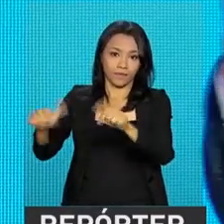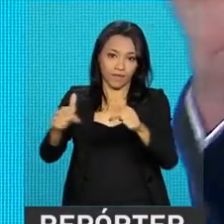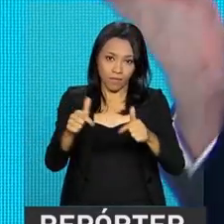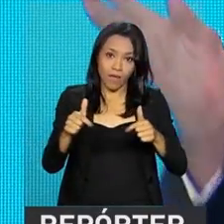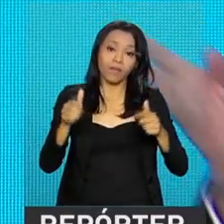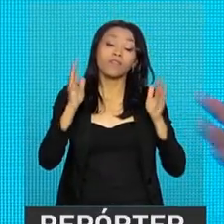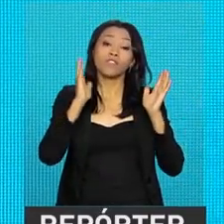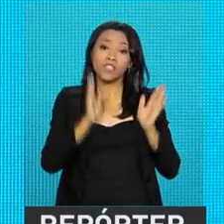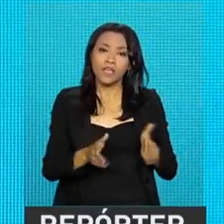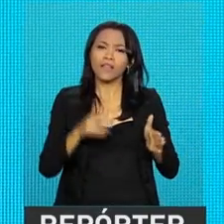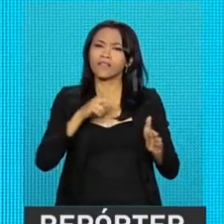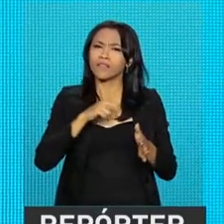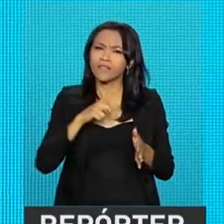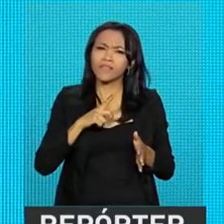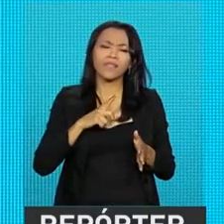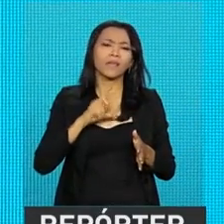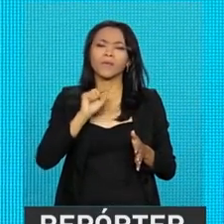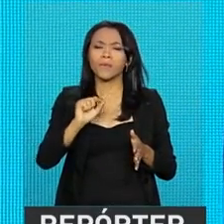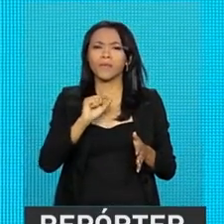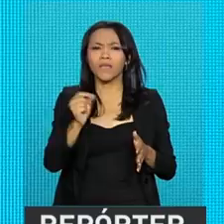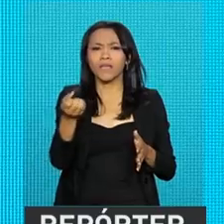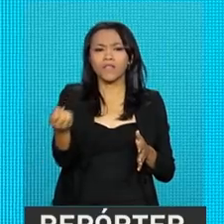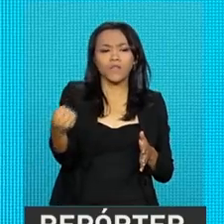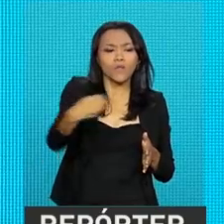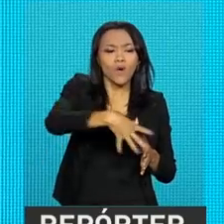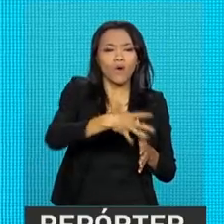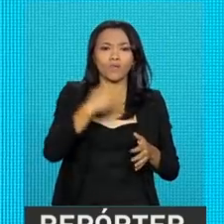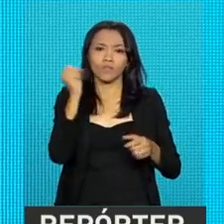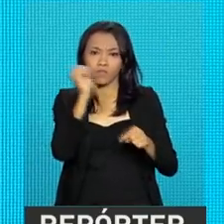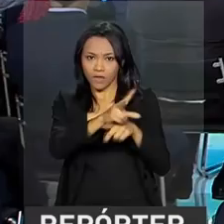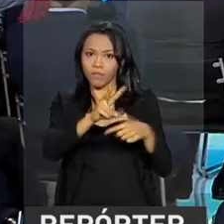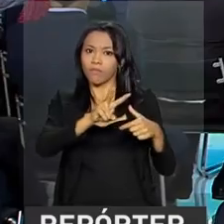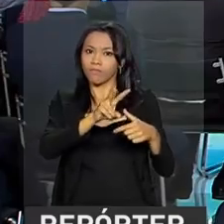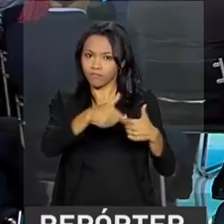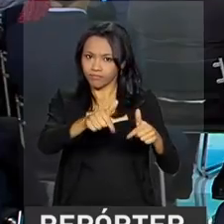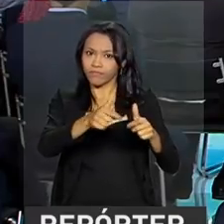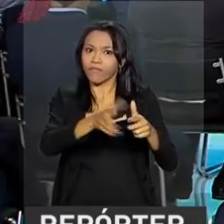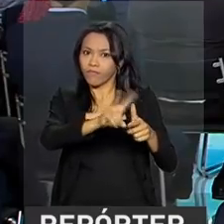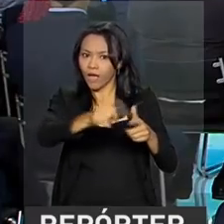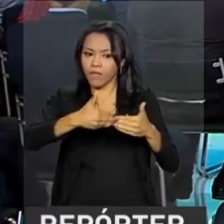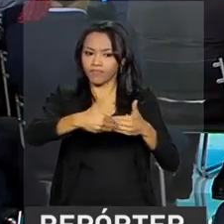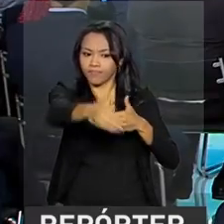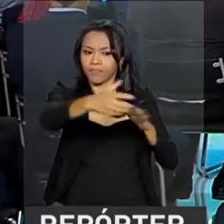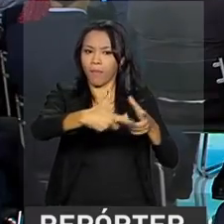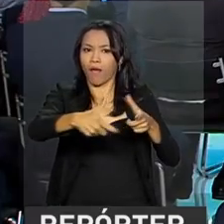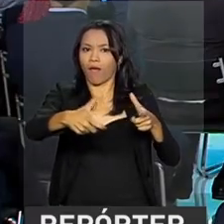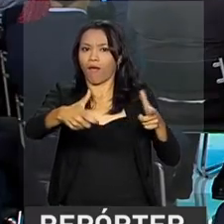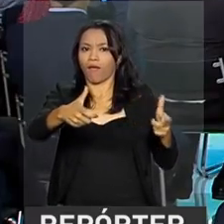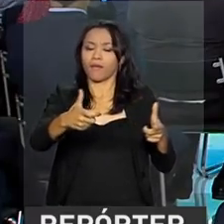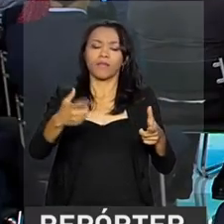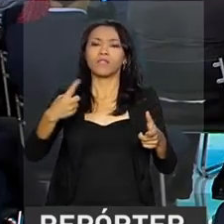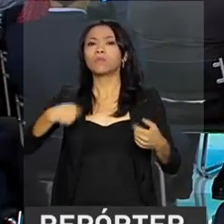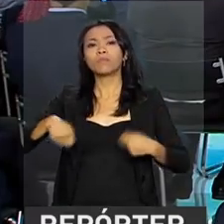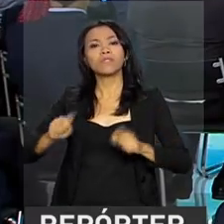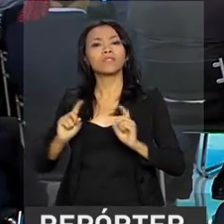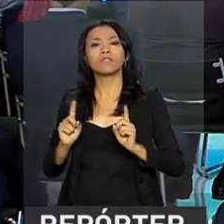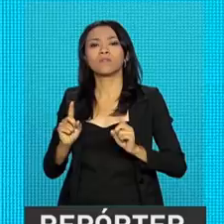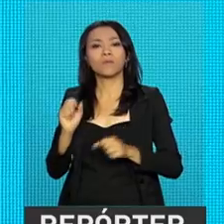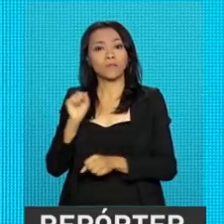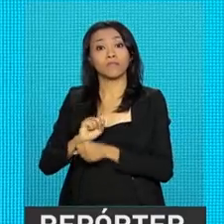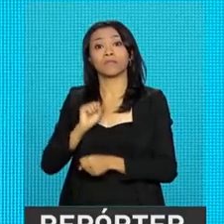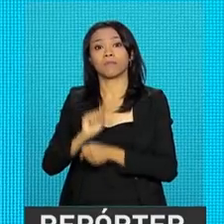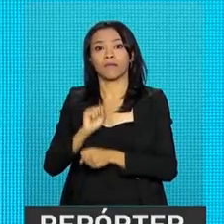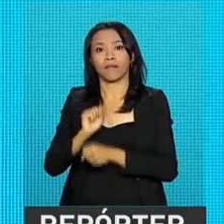haverá um número imenso de novos empregos e interessante que não foi preciso esperar a reformulação a